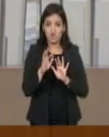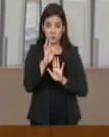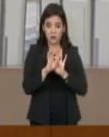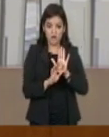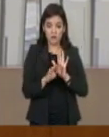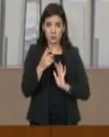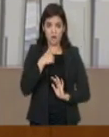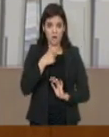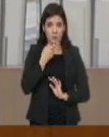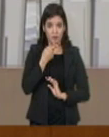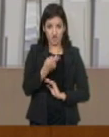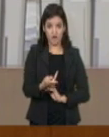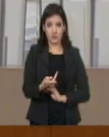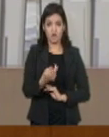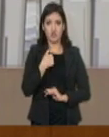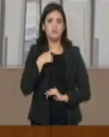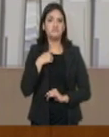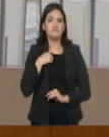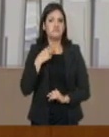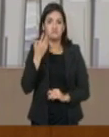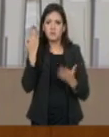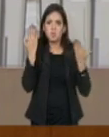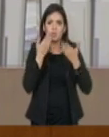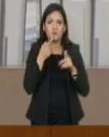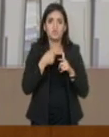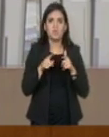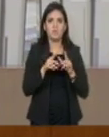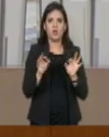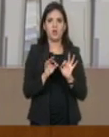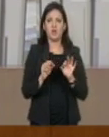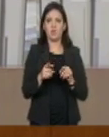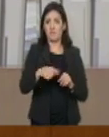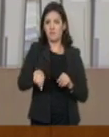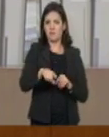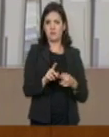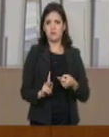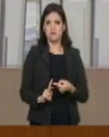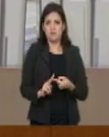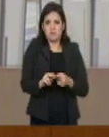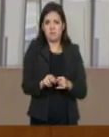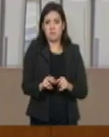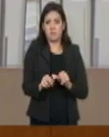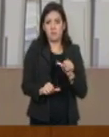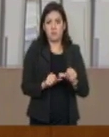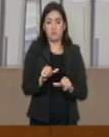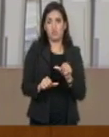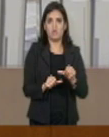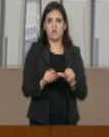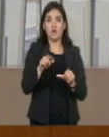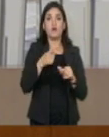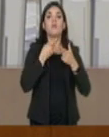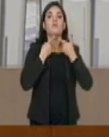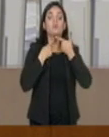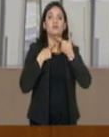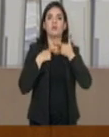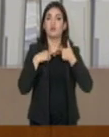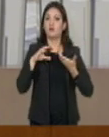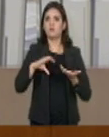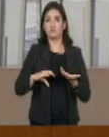eles, eu não vejo problema nenhum do parlamento alterar o dispositivo. É a vontade do parlamento.